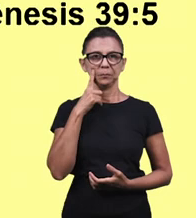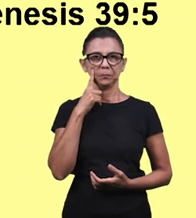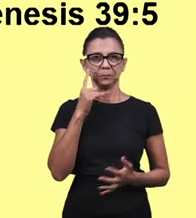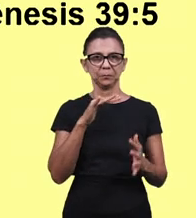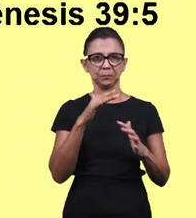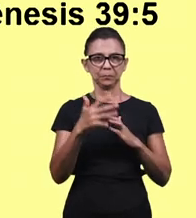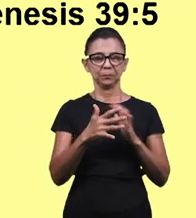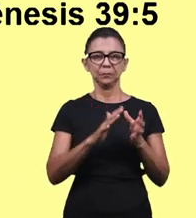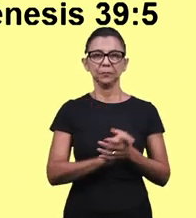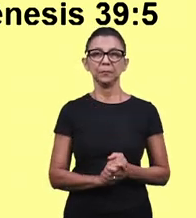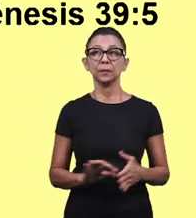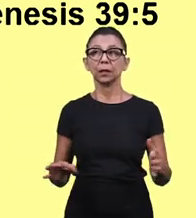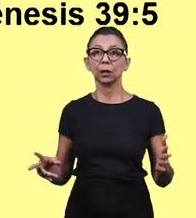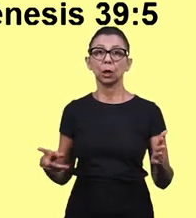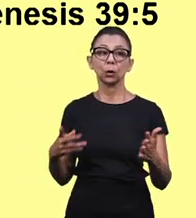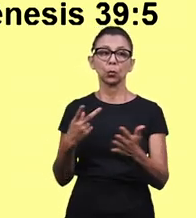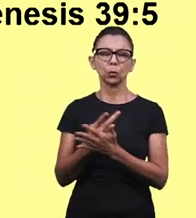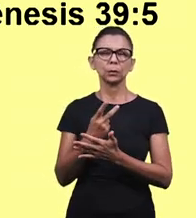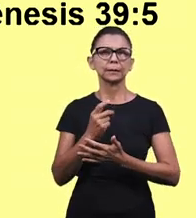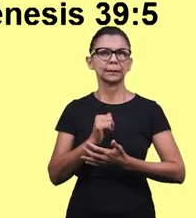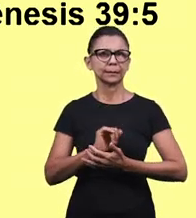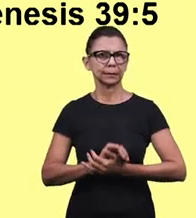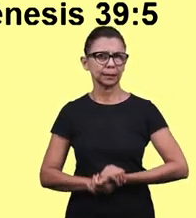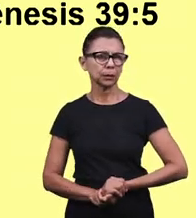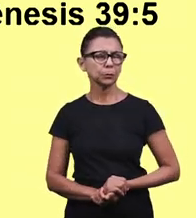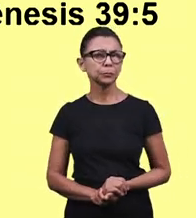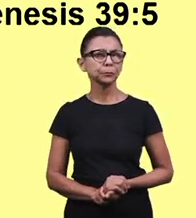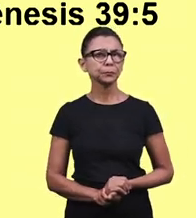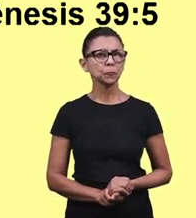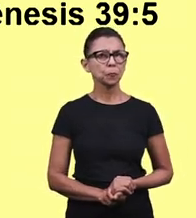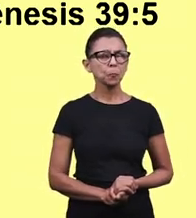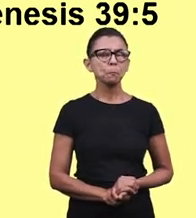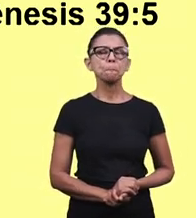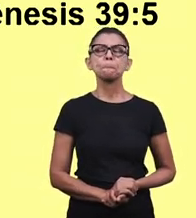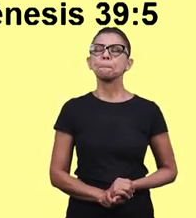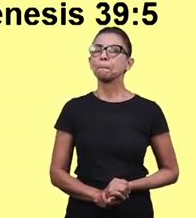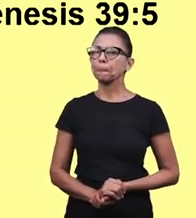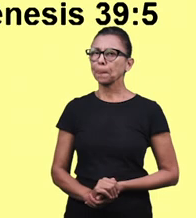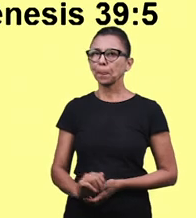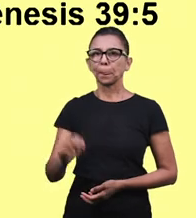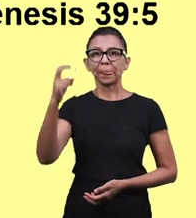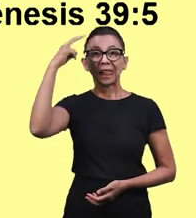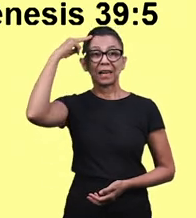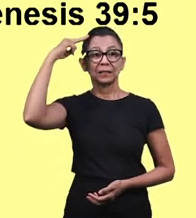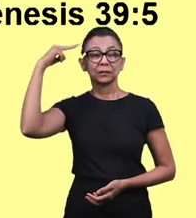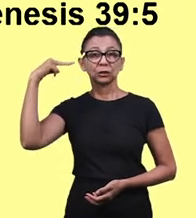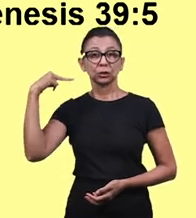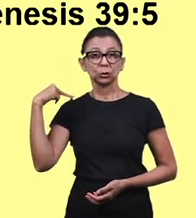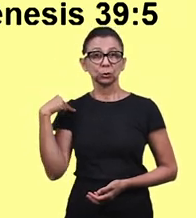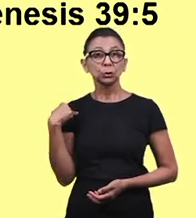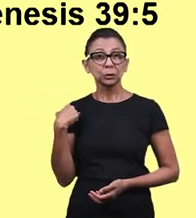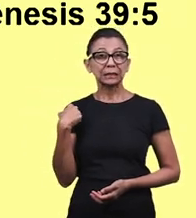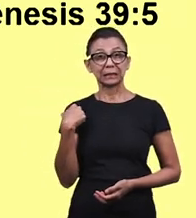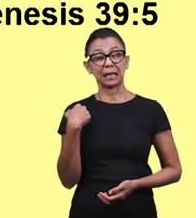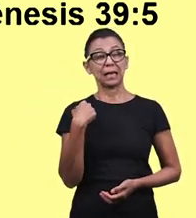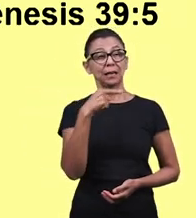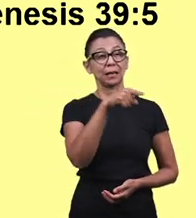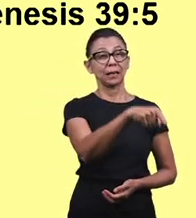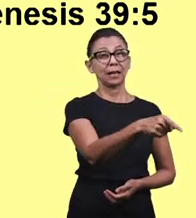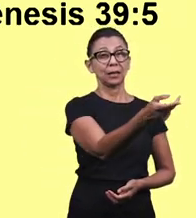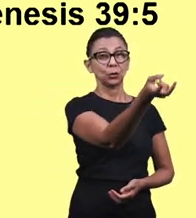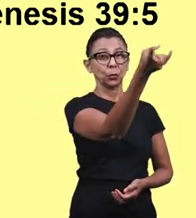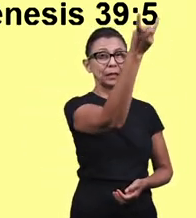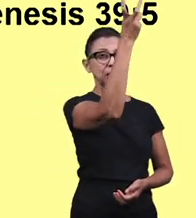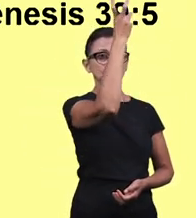E aconteceu que desde que o pusera sobre a sua casa e sobre tudo o que tinha, o Senhor abençoou